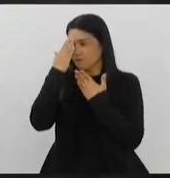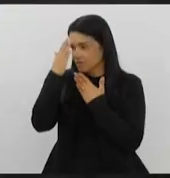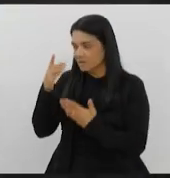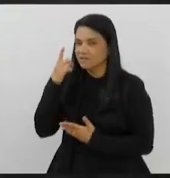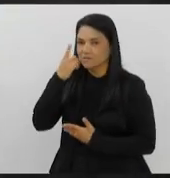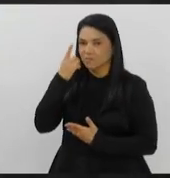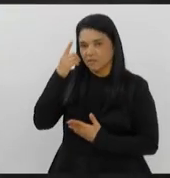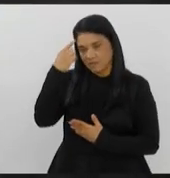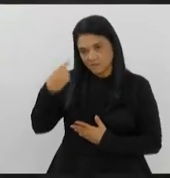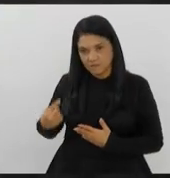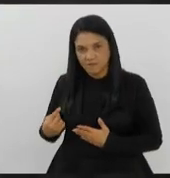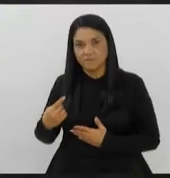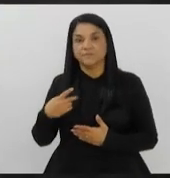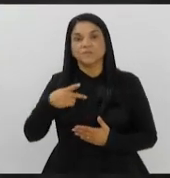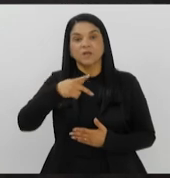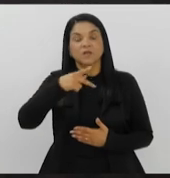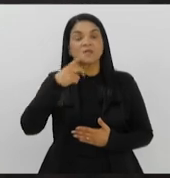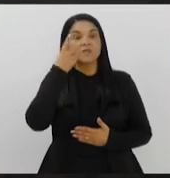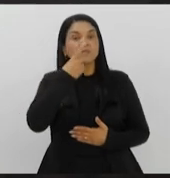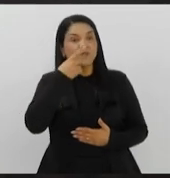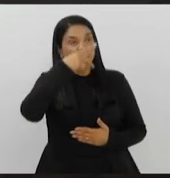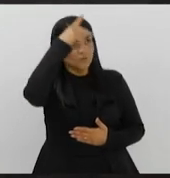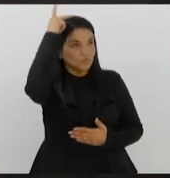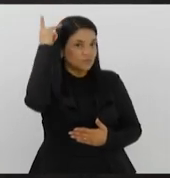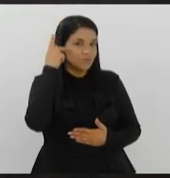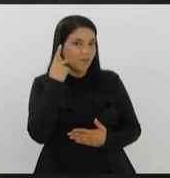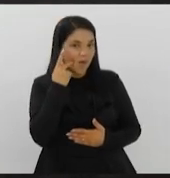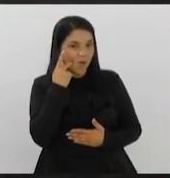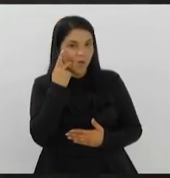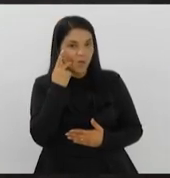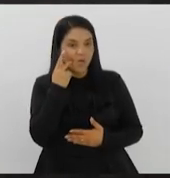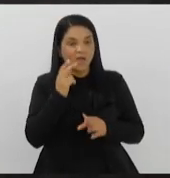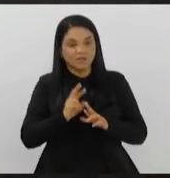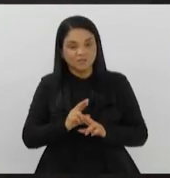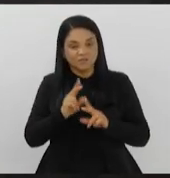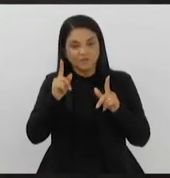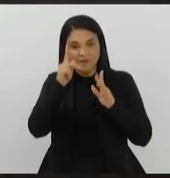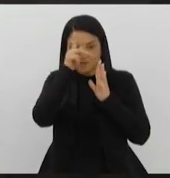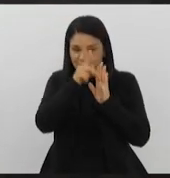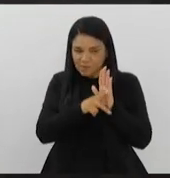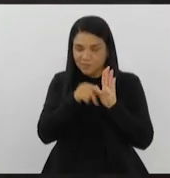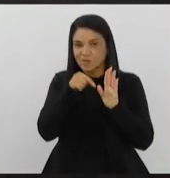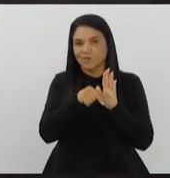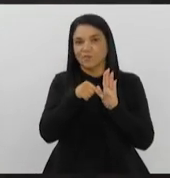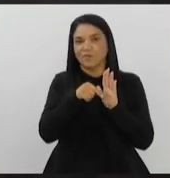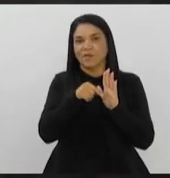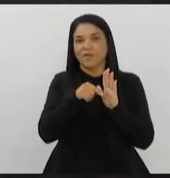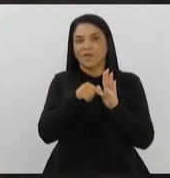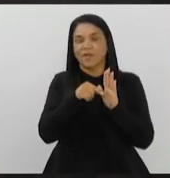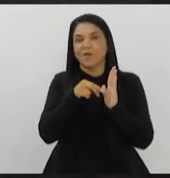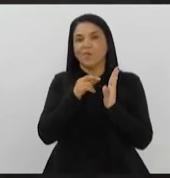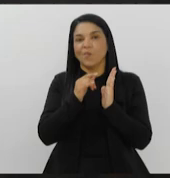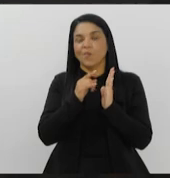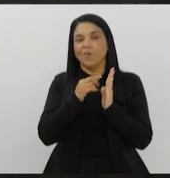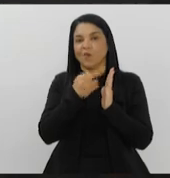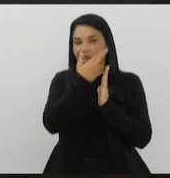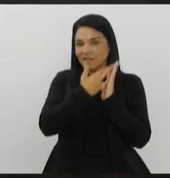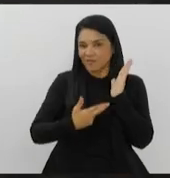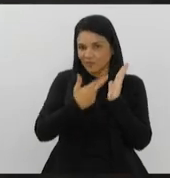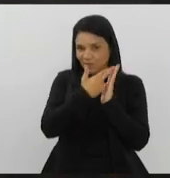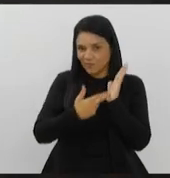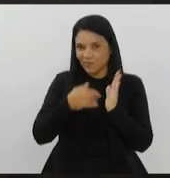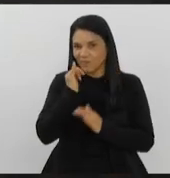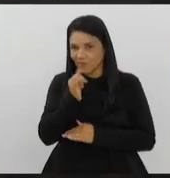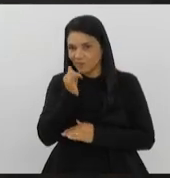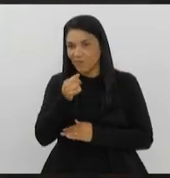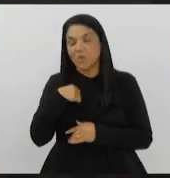Balbi. Deputado Luiz, na verdade, Luiz Paulo, a diferença do projeto foi o relator. Aprendi com Vossa Excelência quando eu